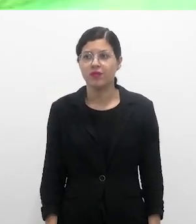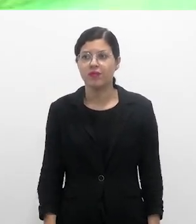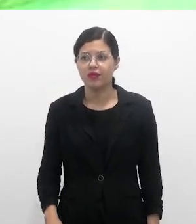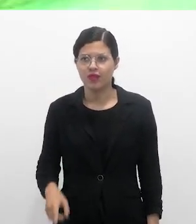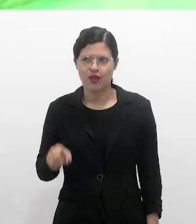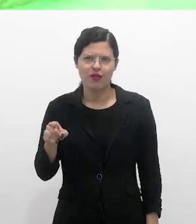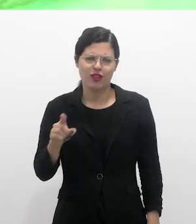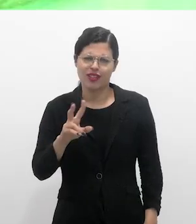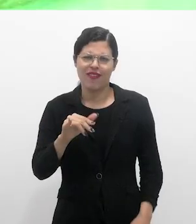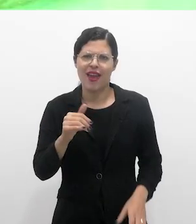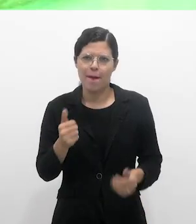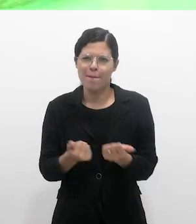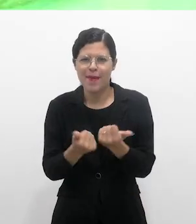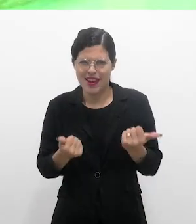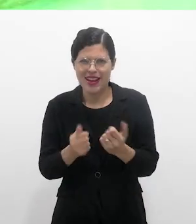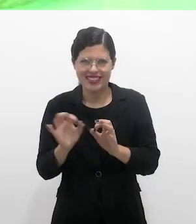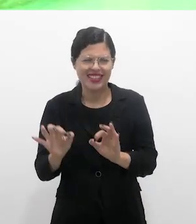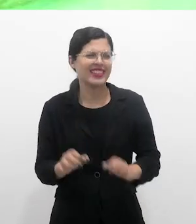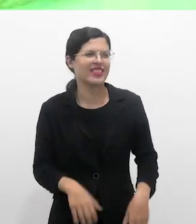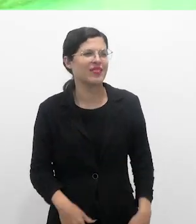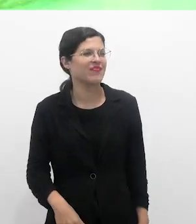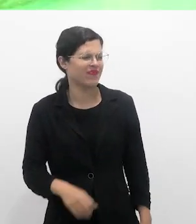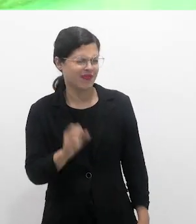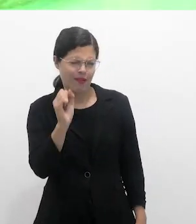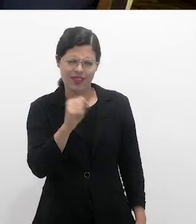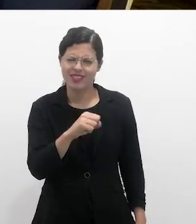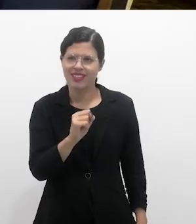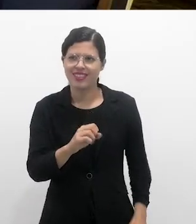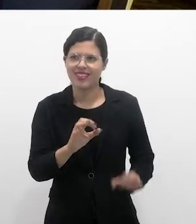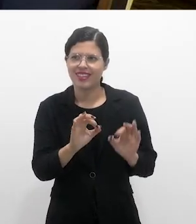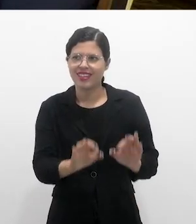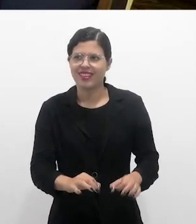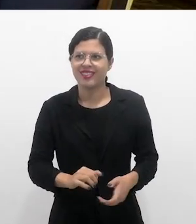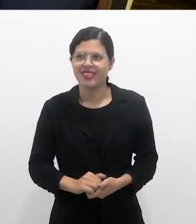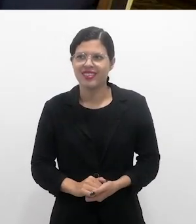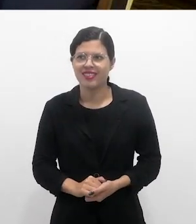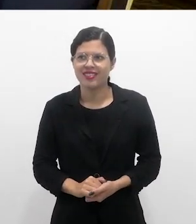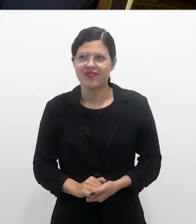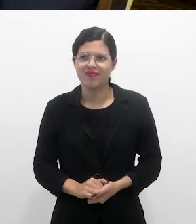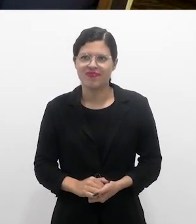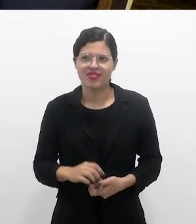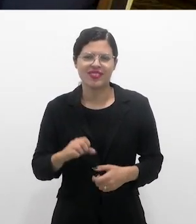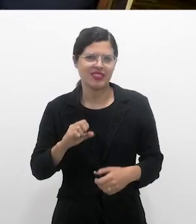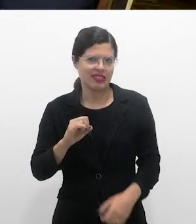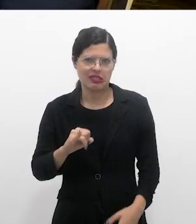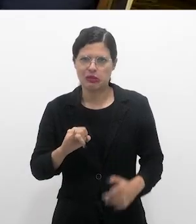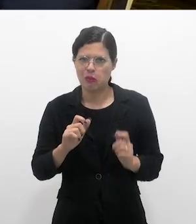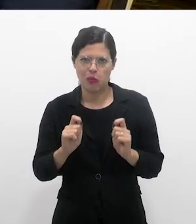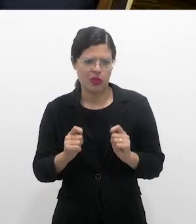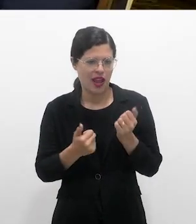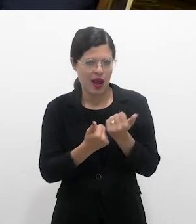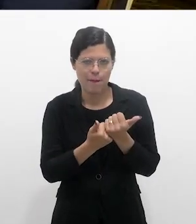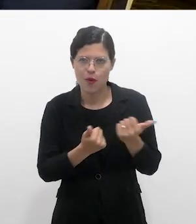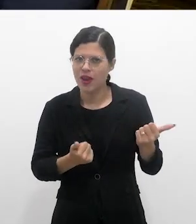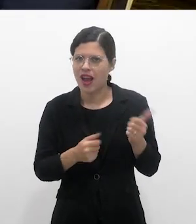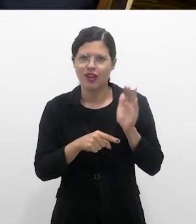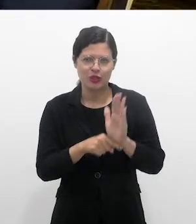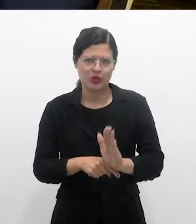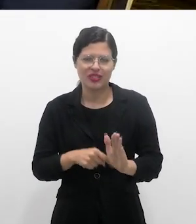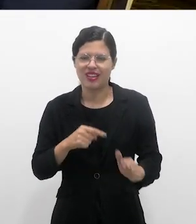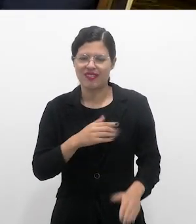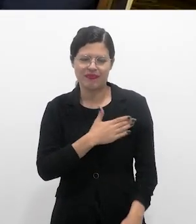vai colaborar com isso também, não vai, Maris? Com certeza. Com certeza vai, né? Com certeza. O que tiver de acervo e puder disponibilizar, vai ser um maior